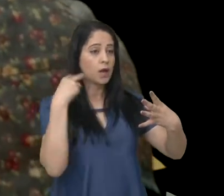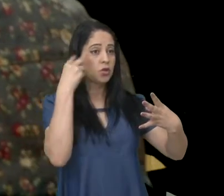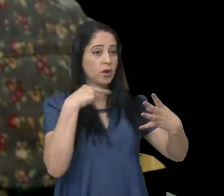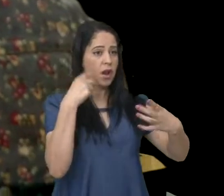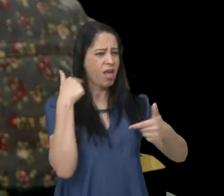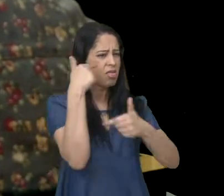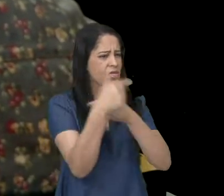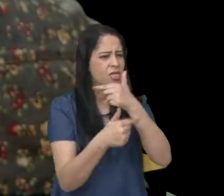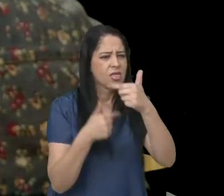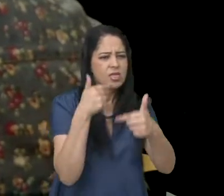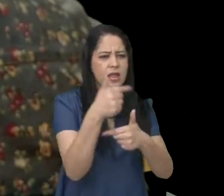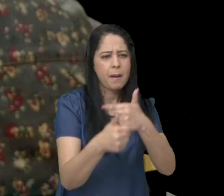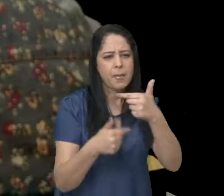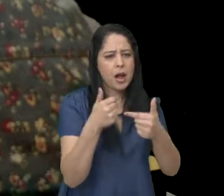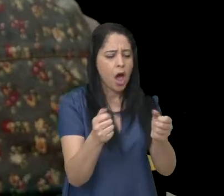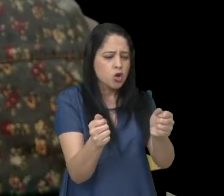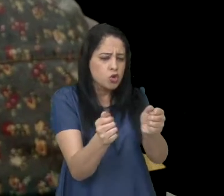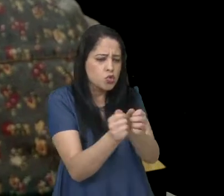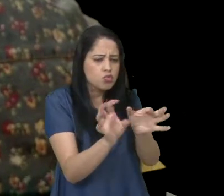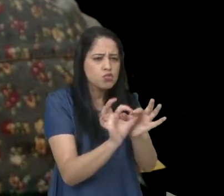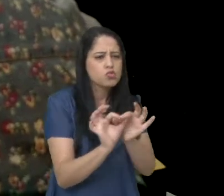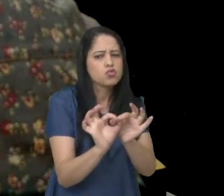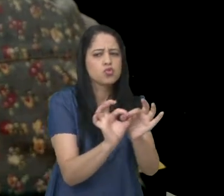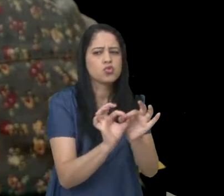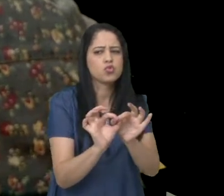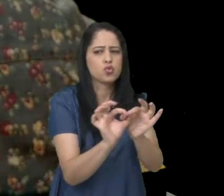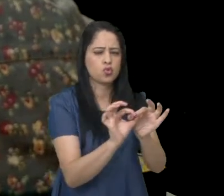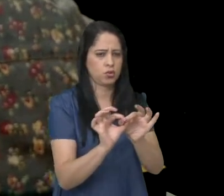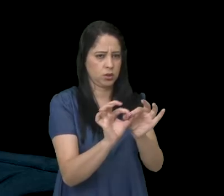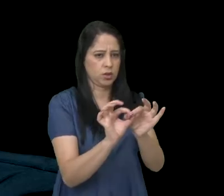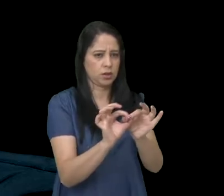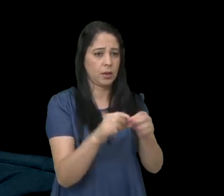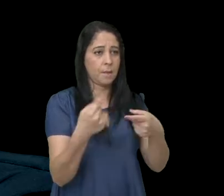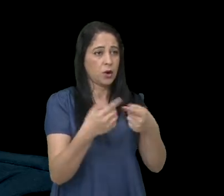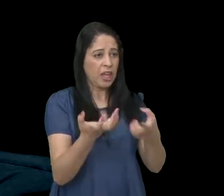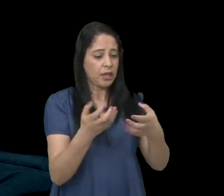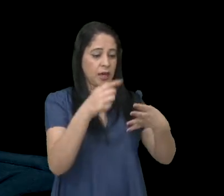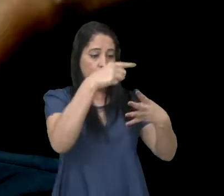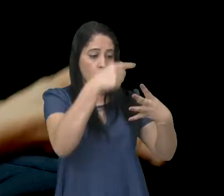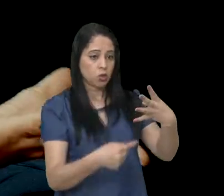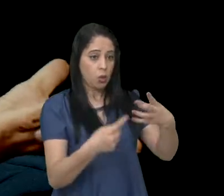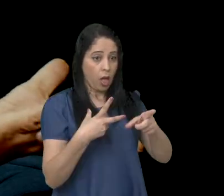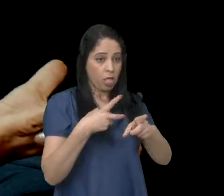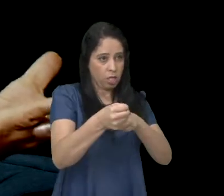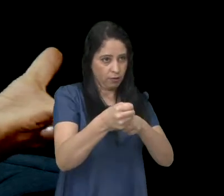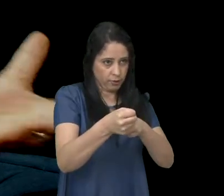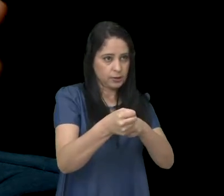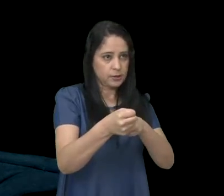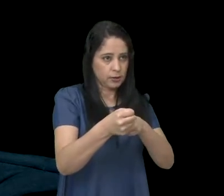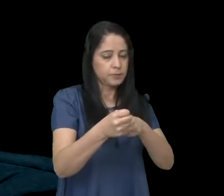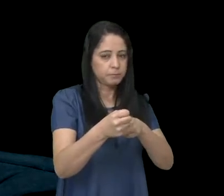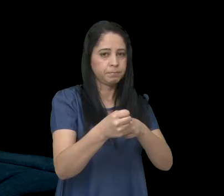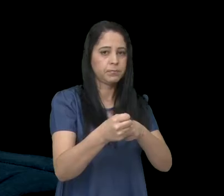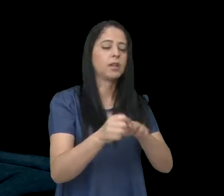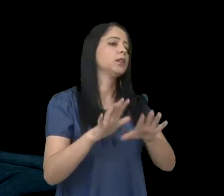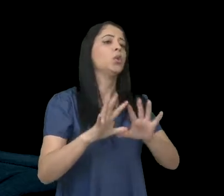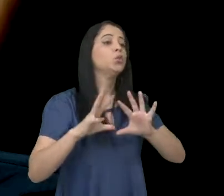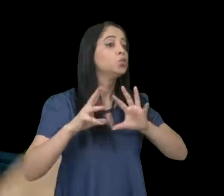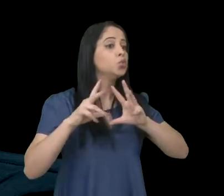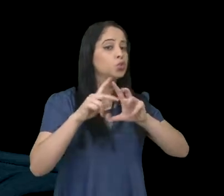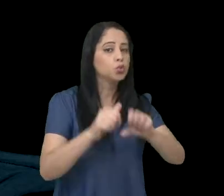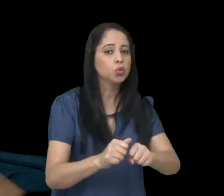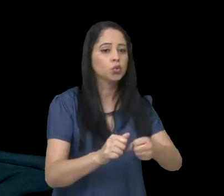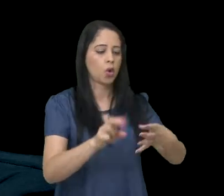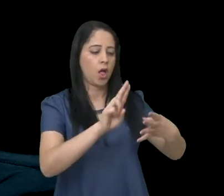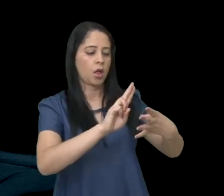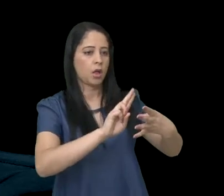trabalharam muito articuladamente para que os 4 fossem eleitos. Então, todas as nossas atividades, a gente nominava